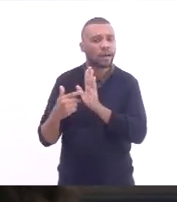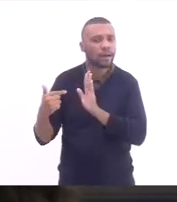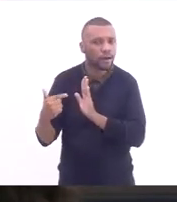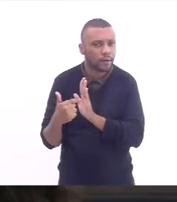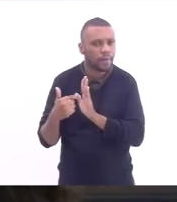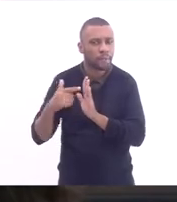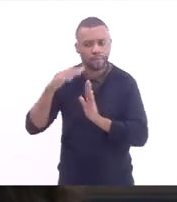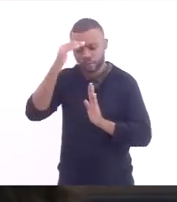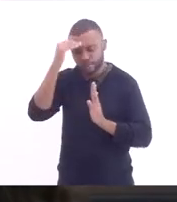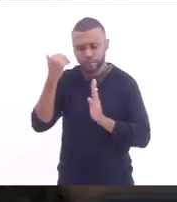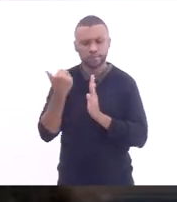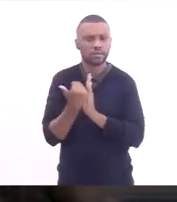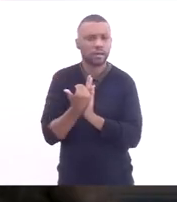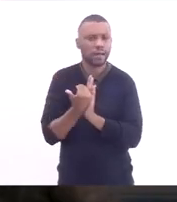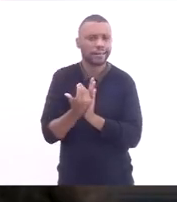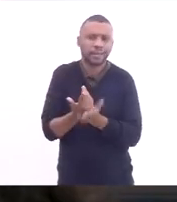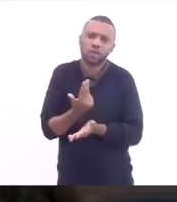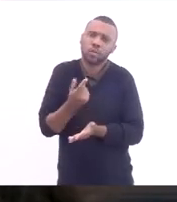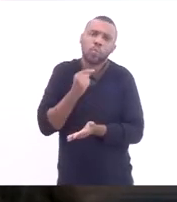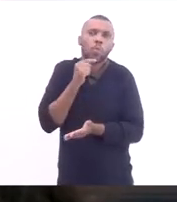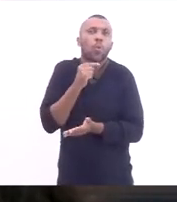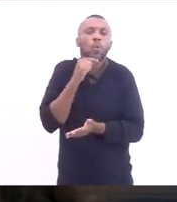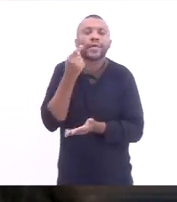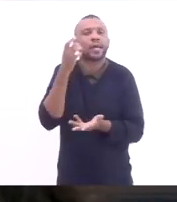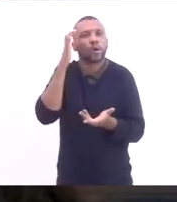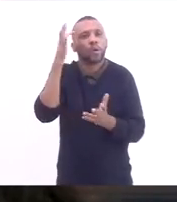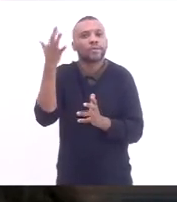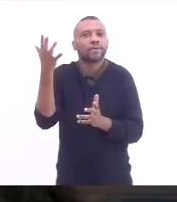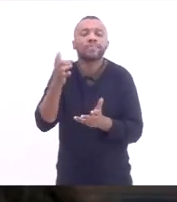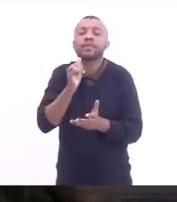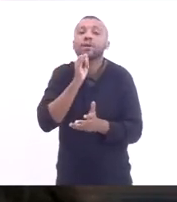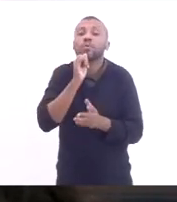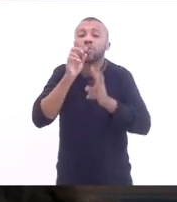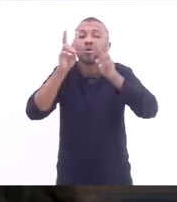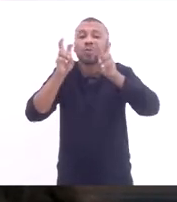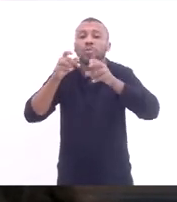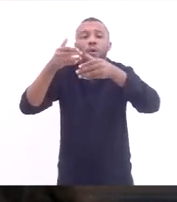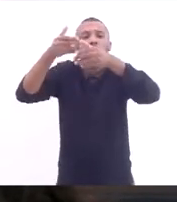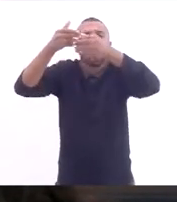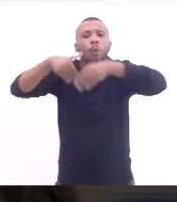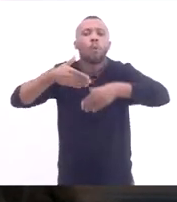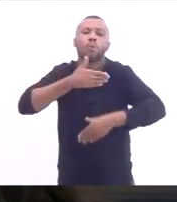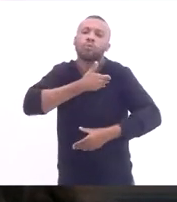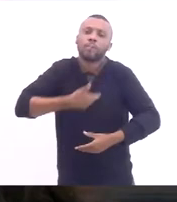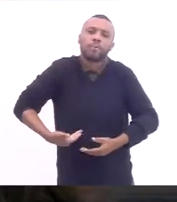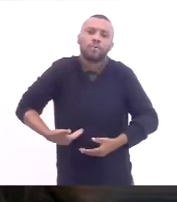de pagar. A questão do concurso público,